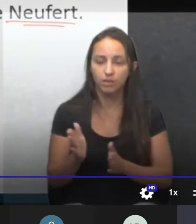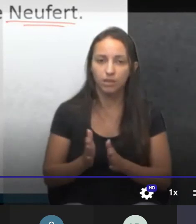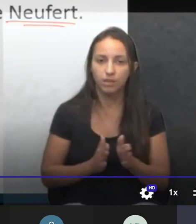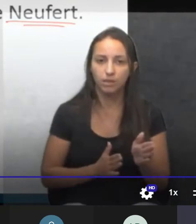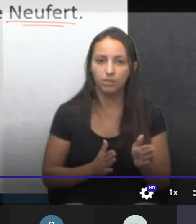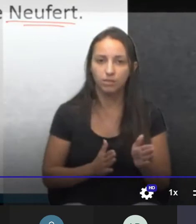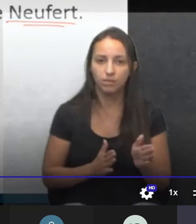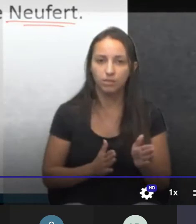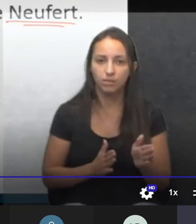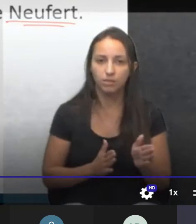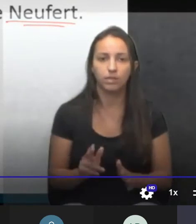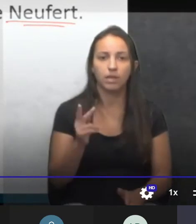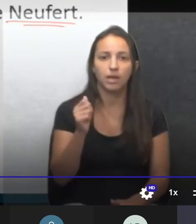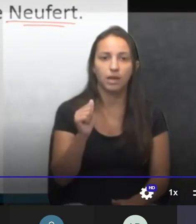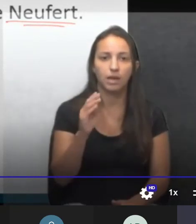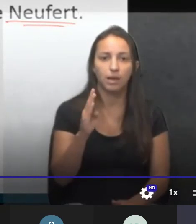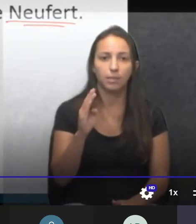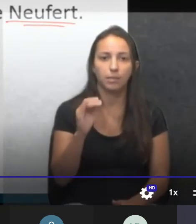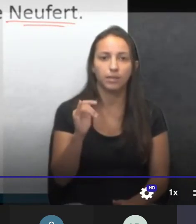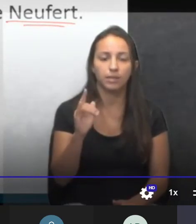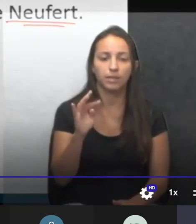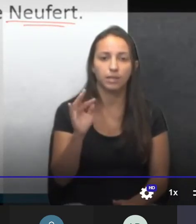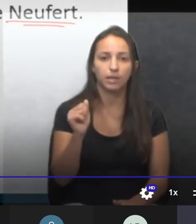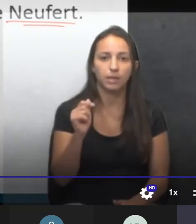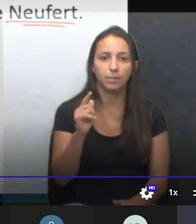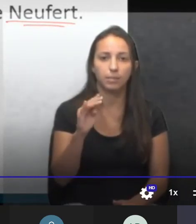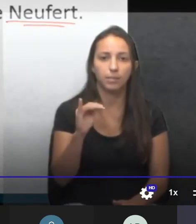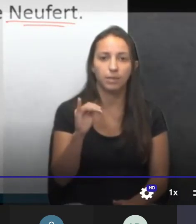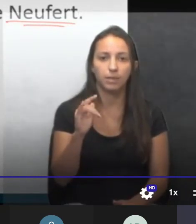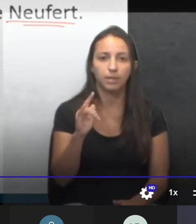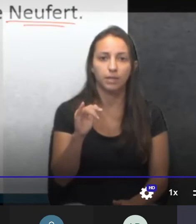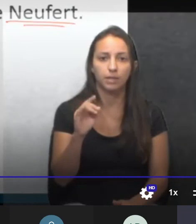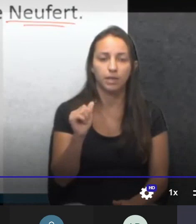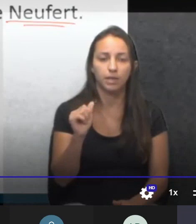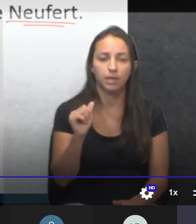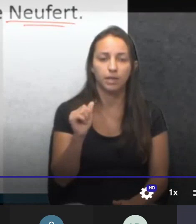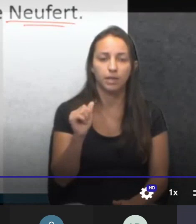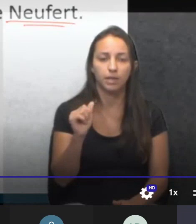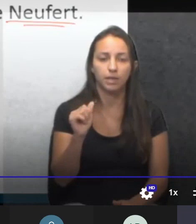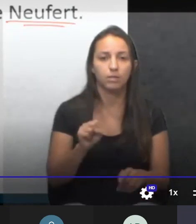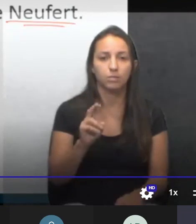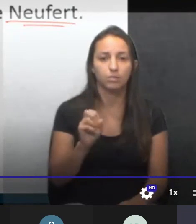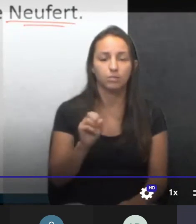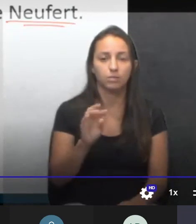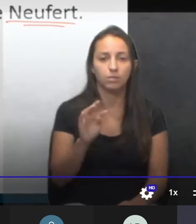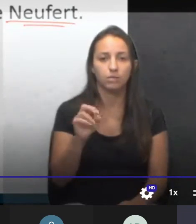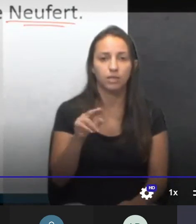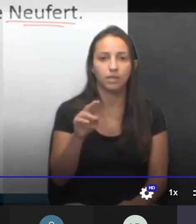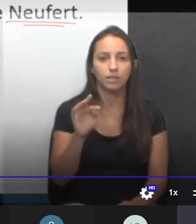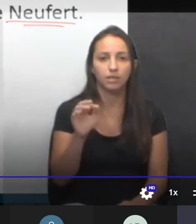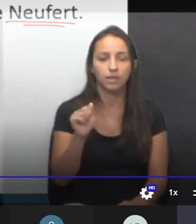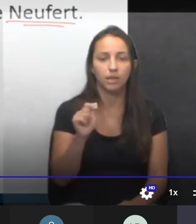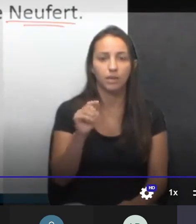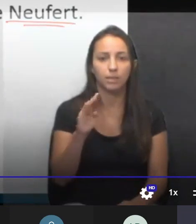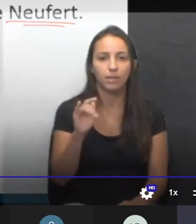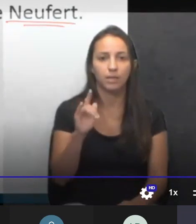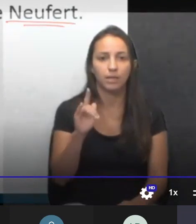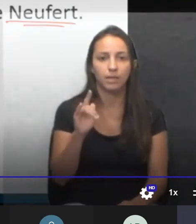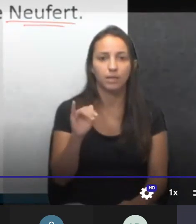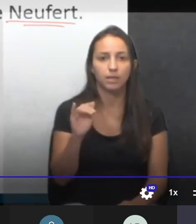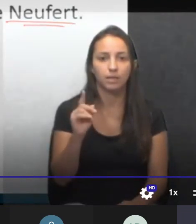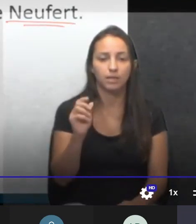acessibilidade, habitabilidade e a sustentabilidade, ok? Então, são todos esses